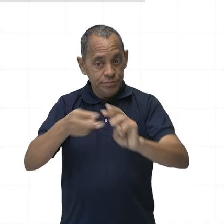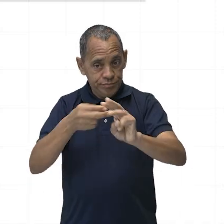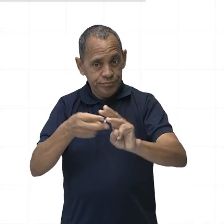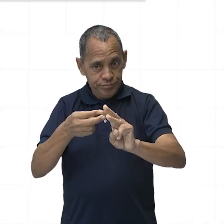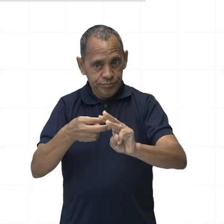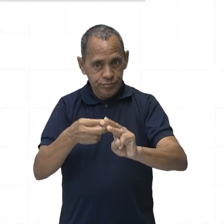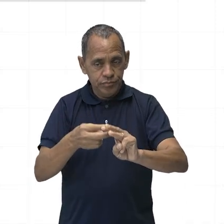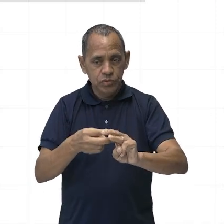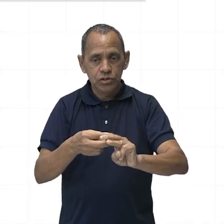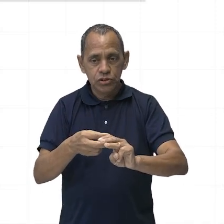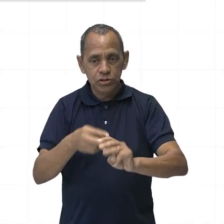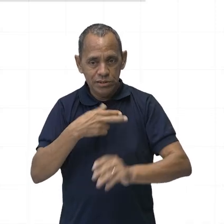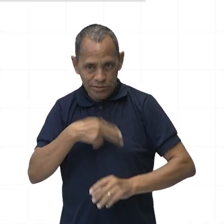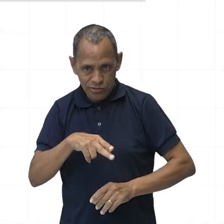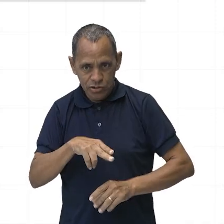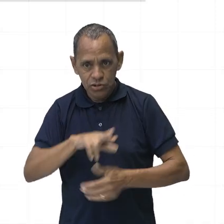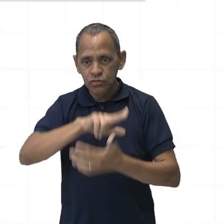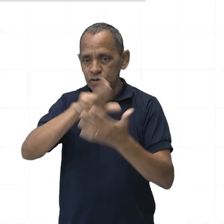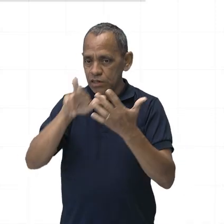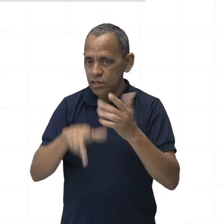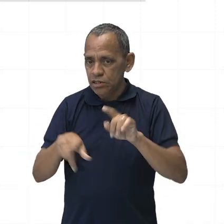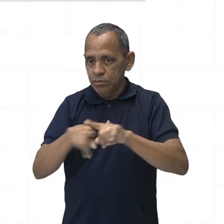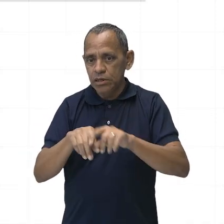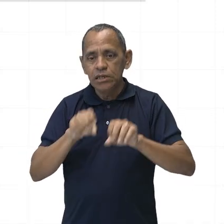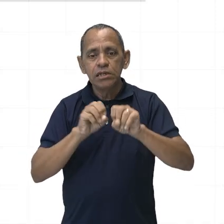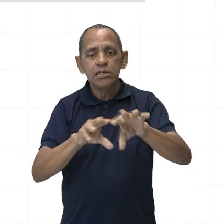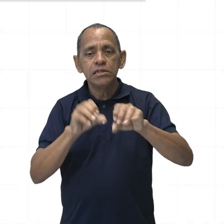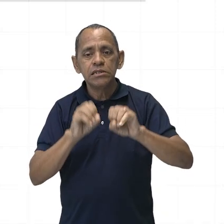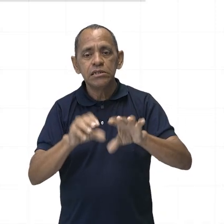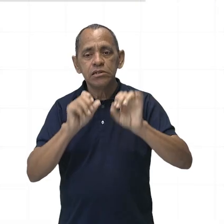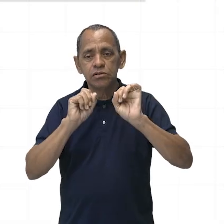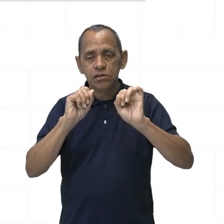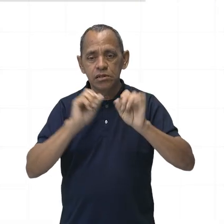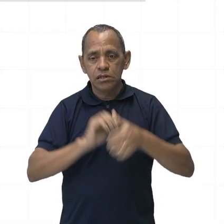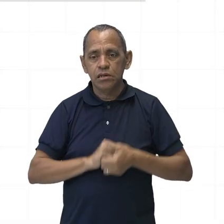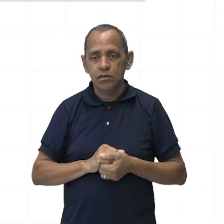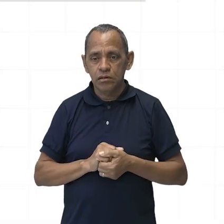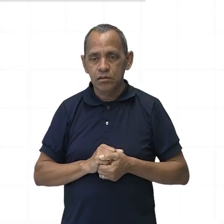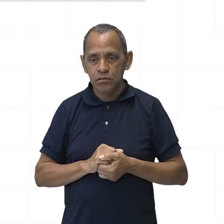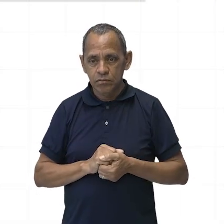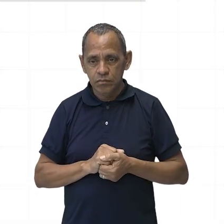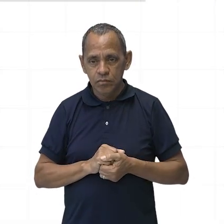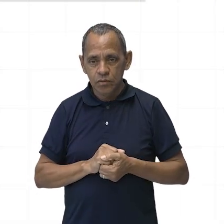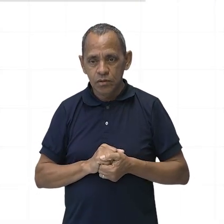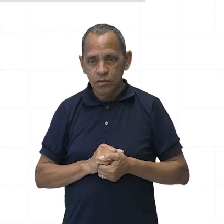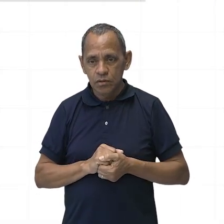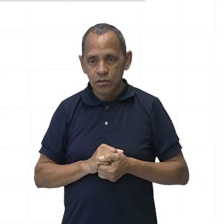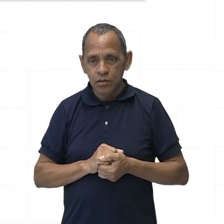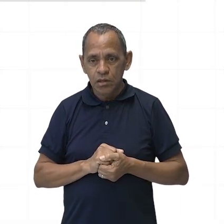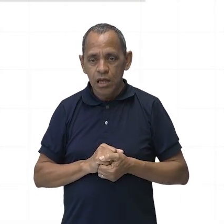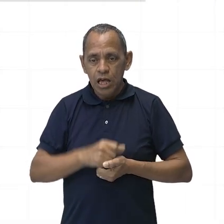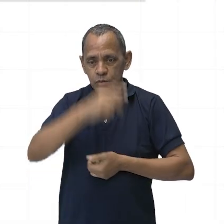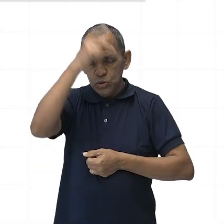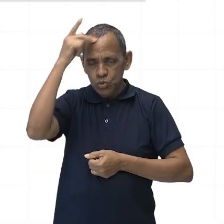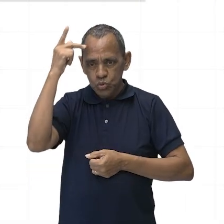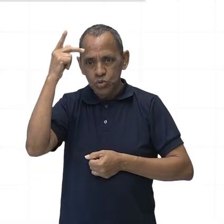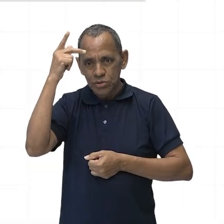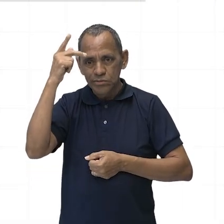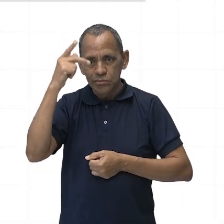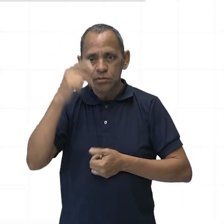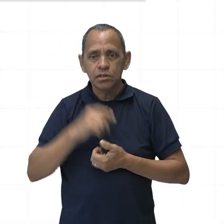as diferentes religiões indígenas, elas ensinam que aqueles povos, as pessoas que pertencem àqueles